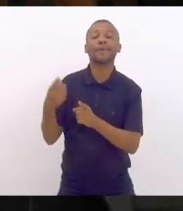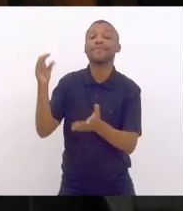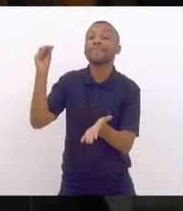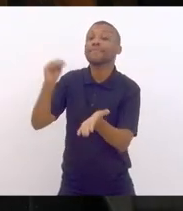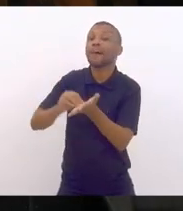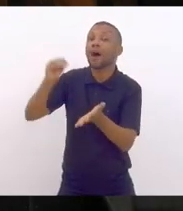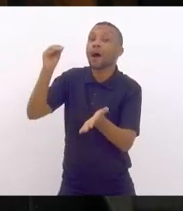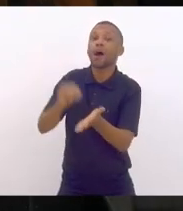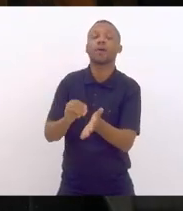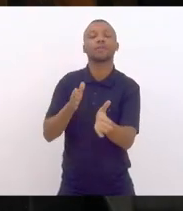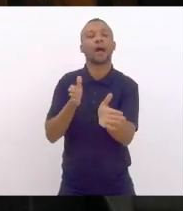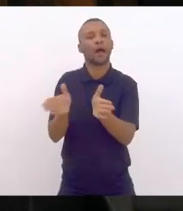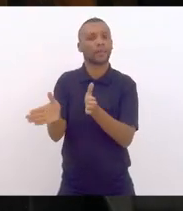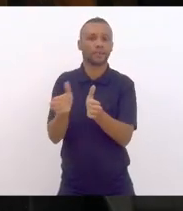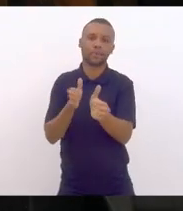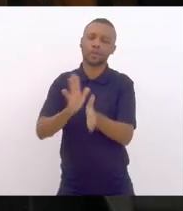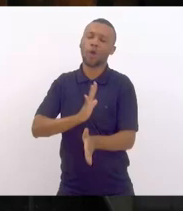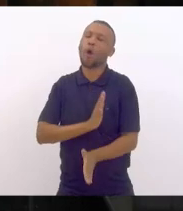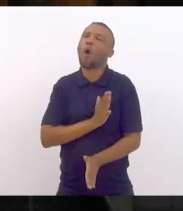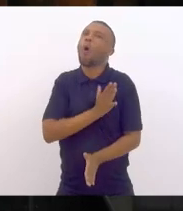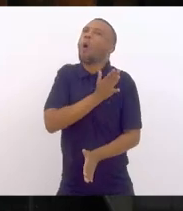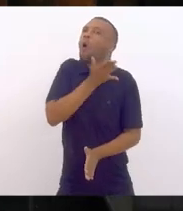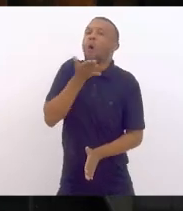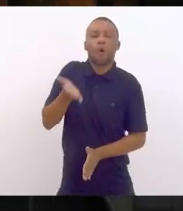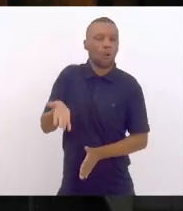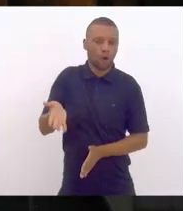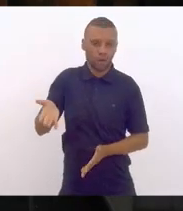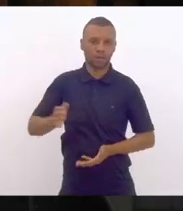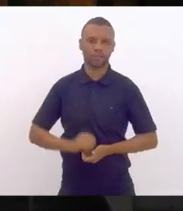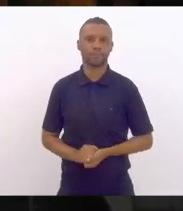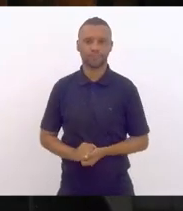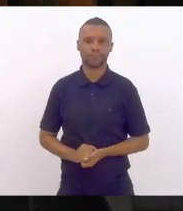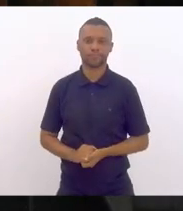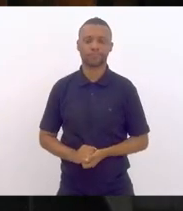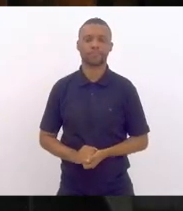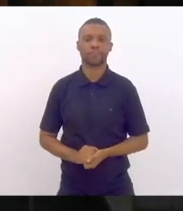é um horror senhor presidente tirando